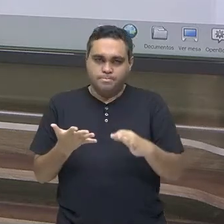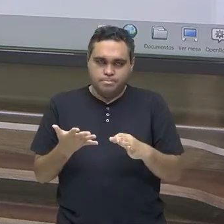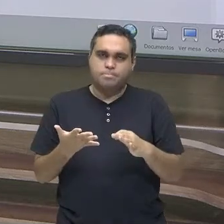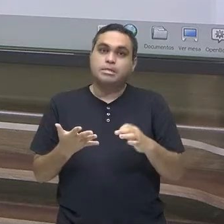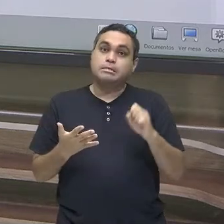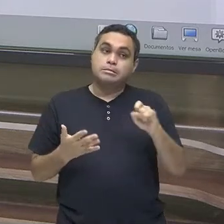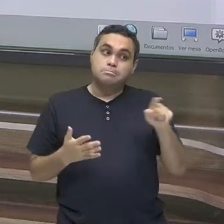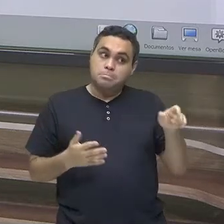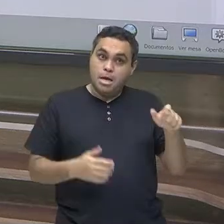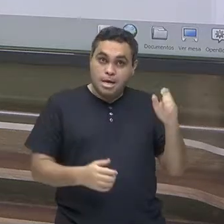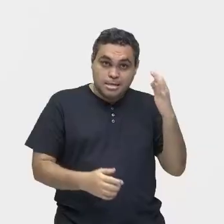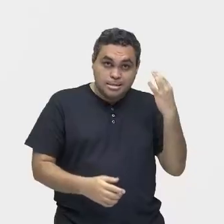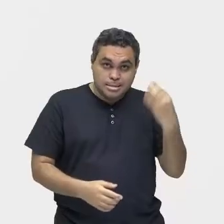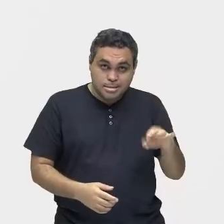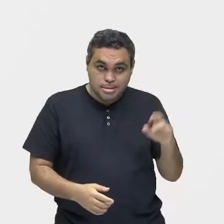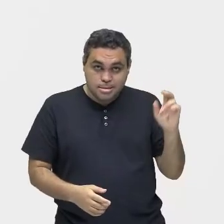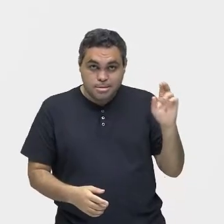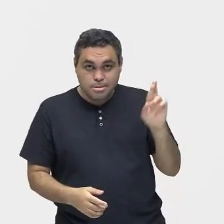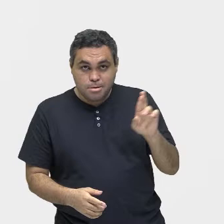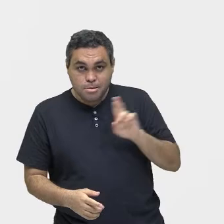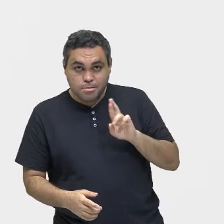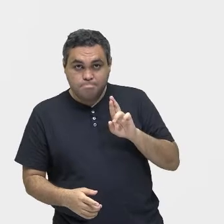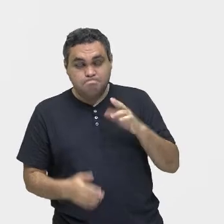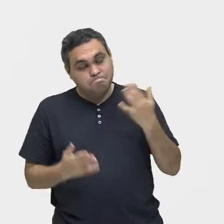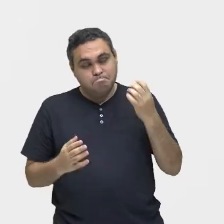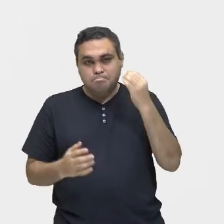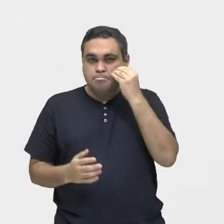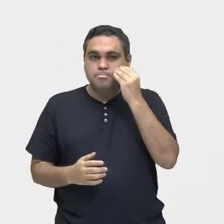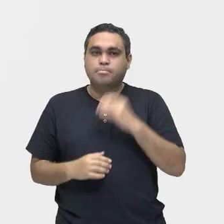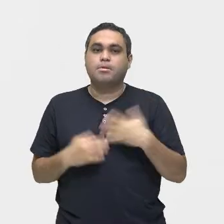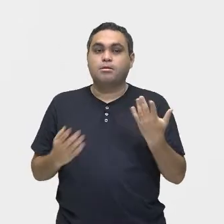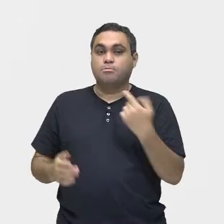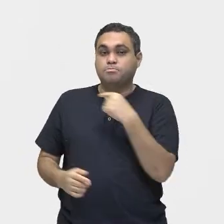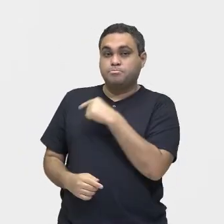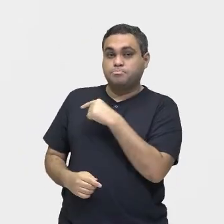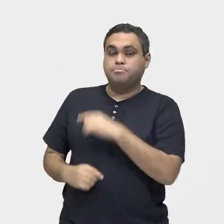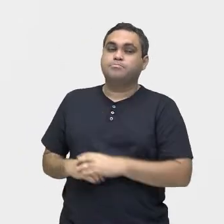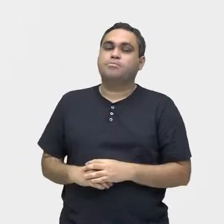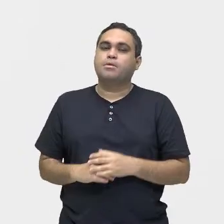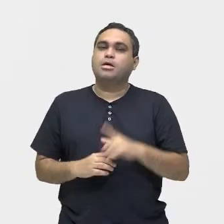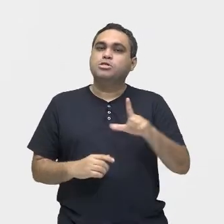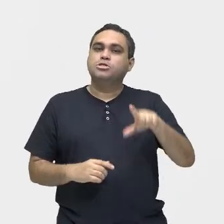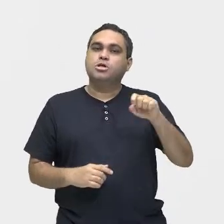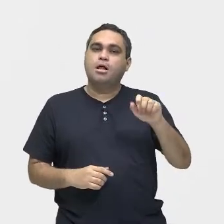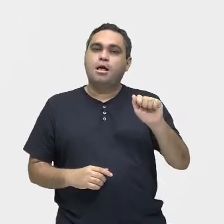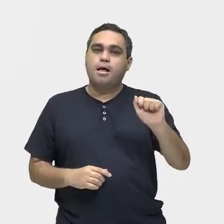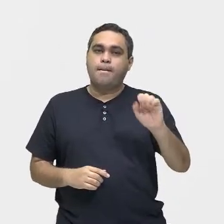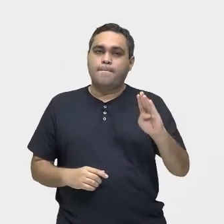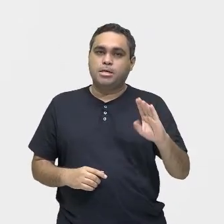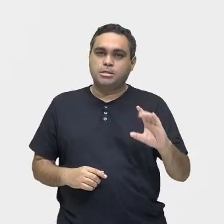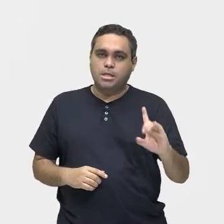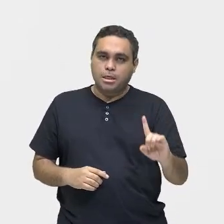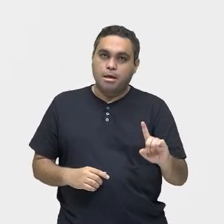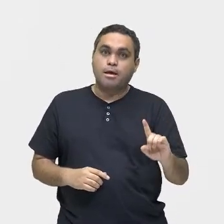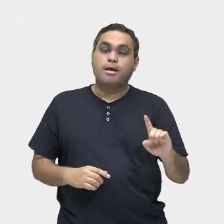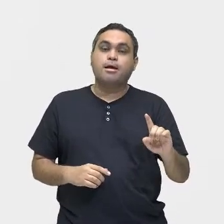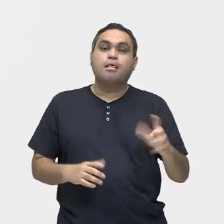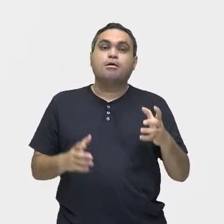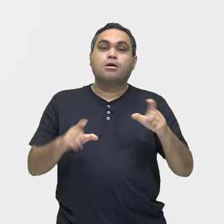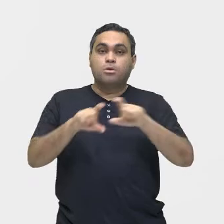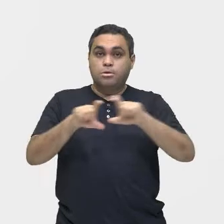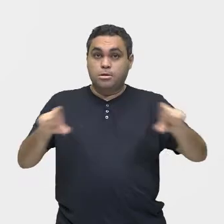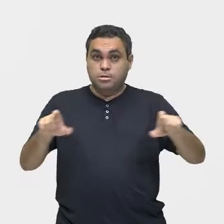aluno acertou. Vamos lá. A questão diz assim: assinale a alternativa em que há oração sem sujeito. Eu quero,